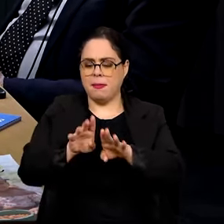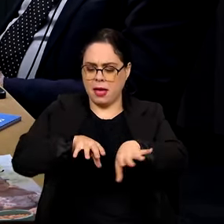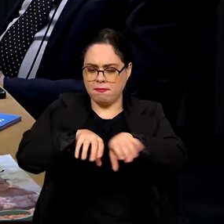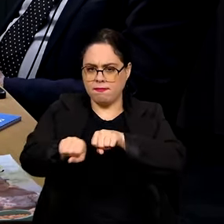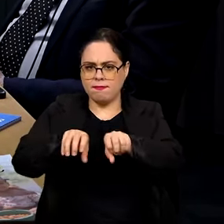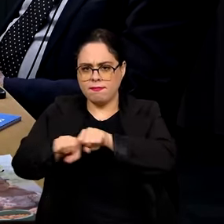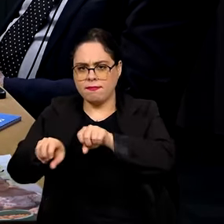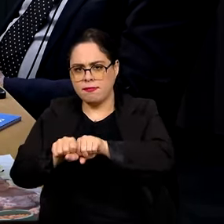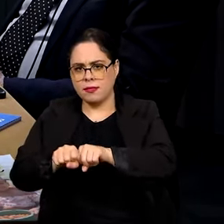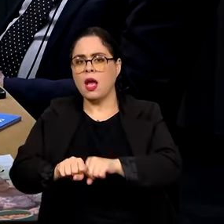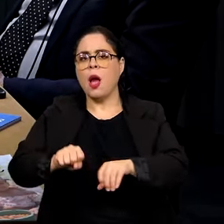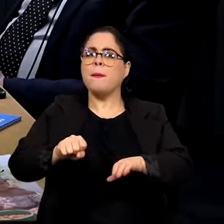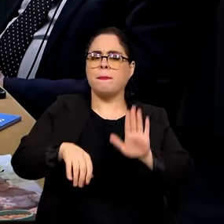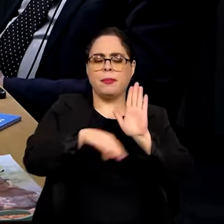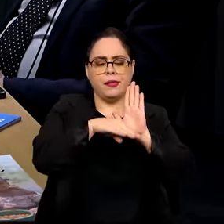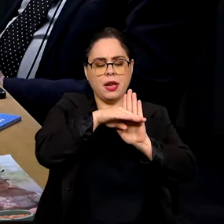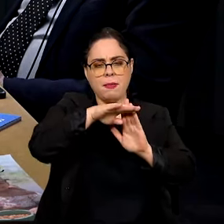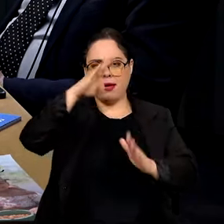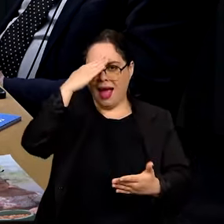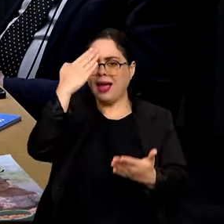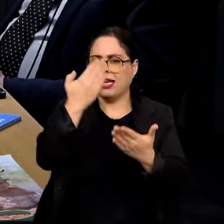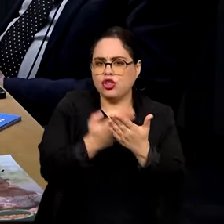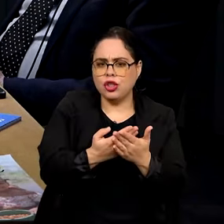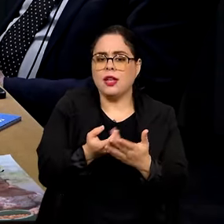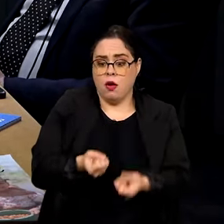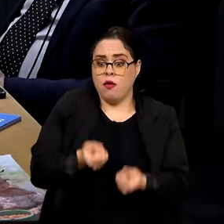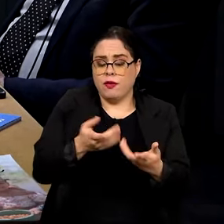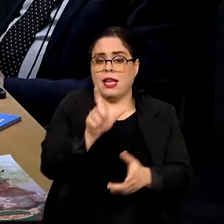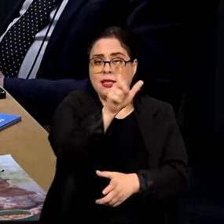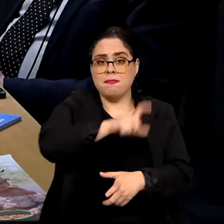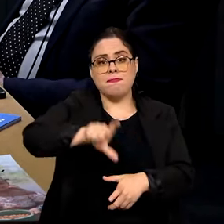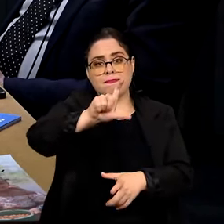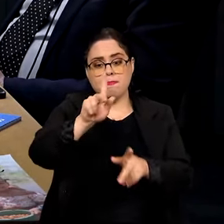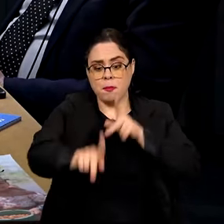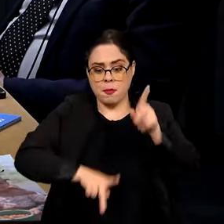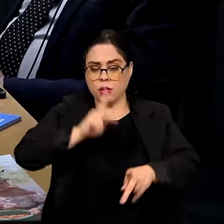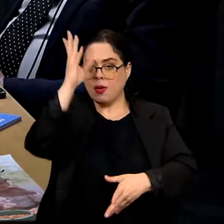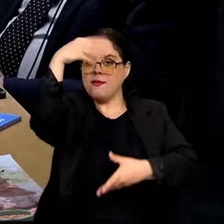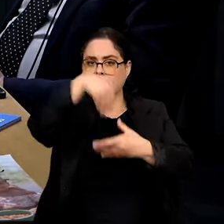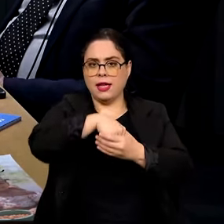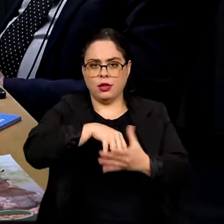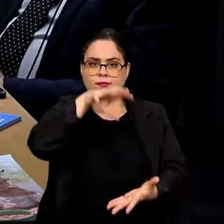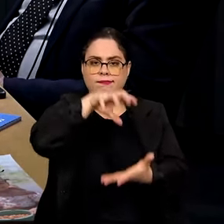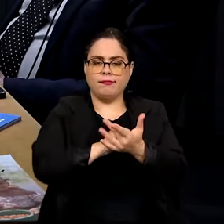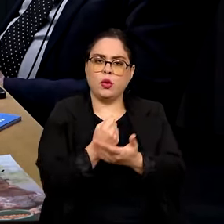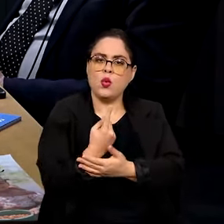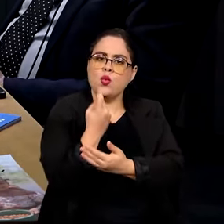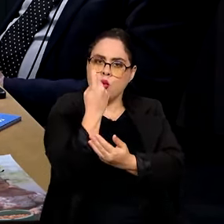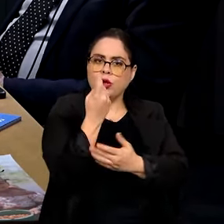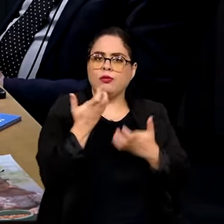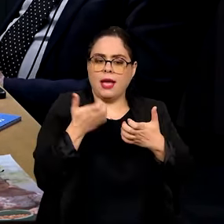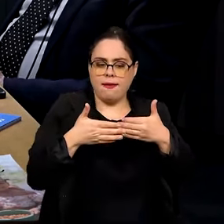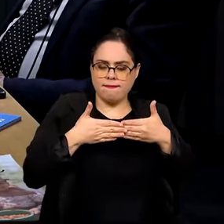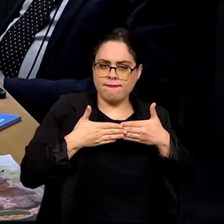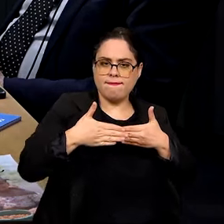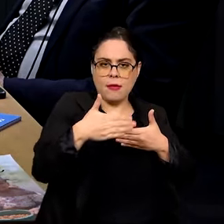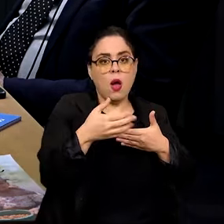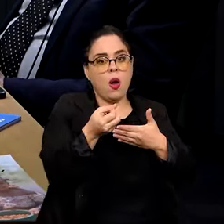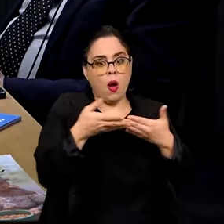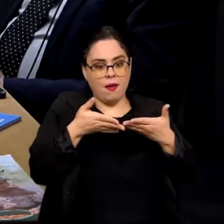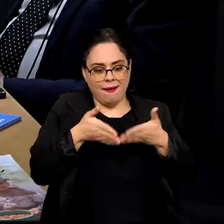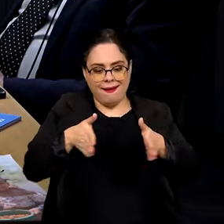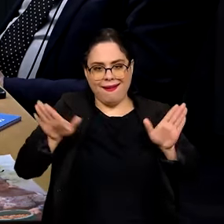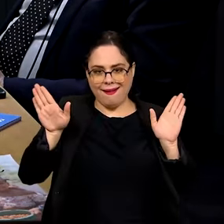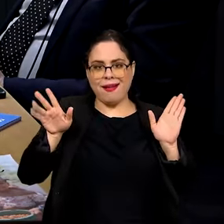e capacitação o programa acredita no primeiro passo oferece tudo isso para as pessoas inscritas no cadastro único que